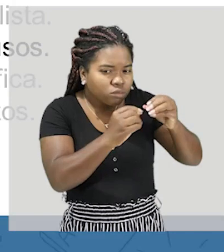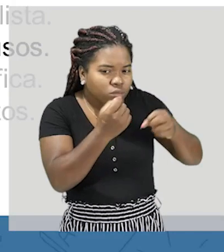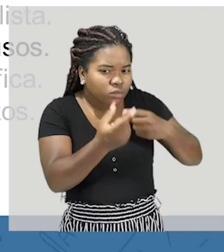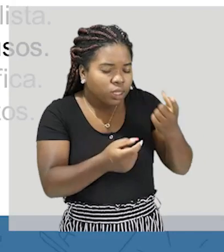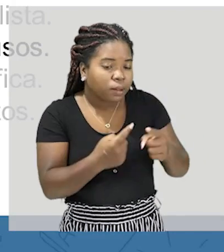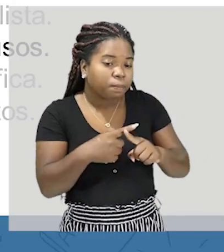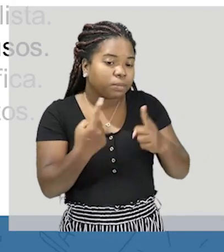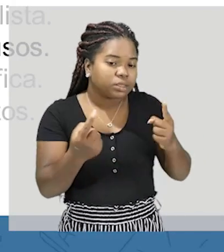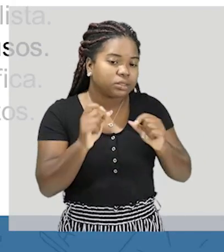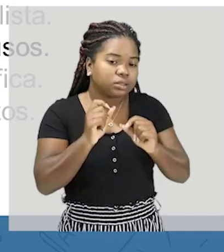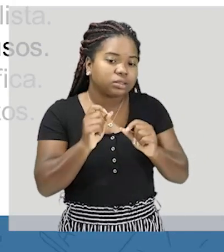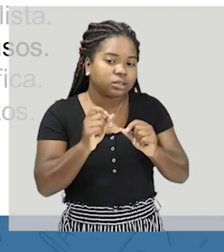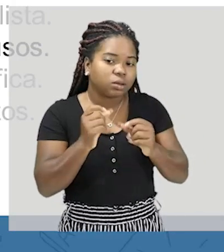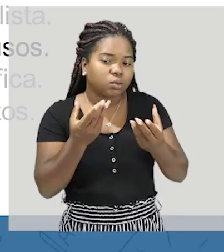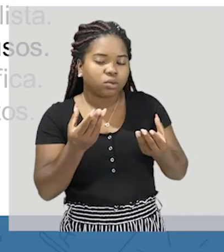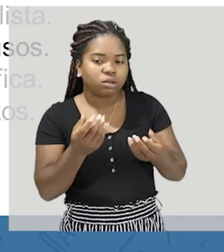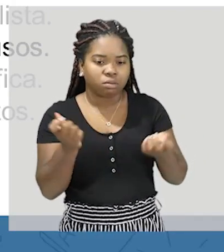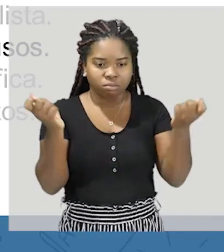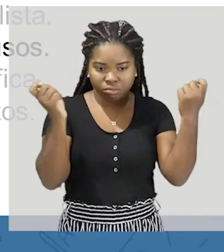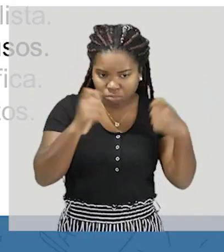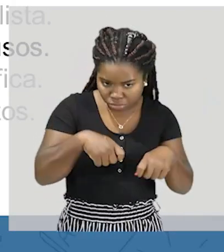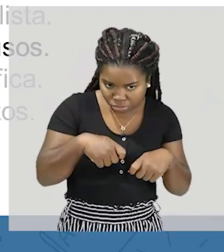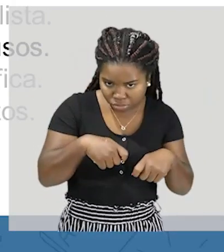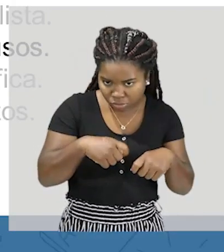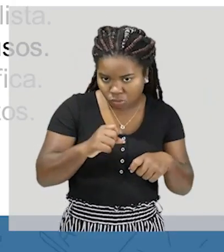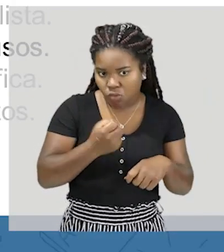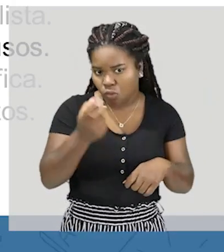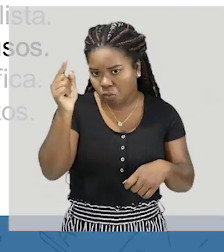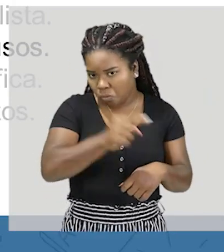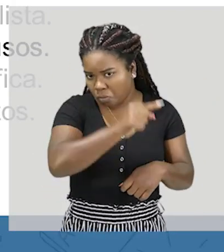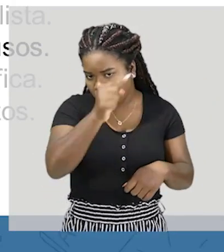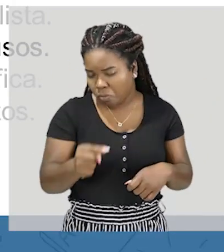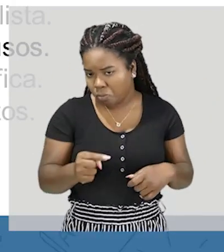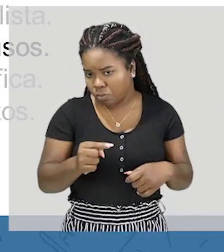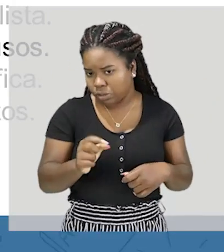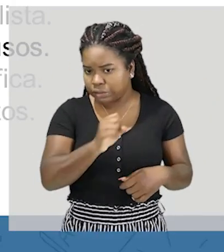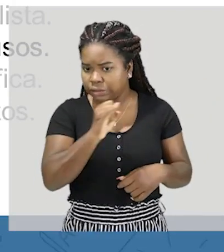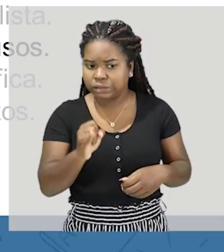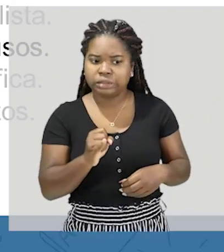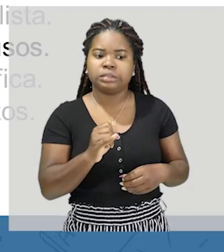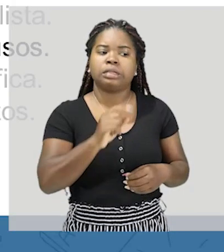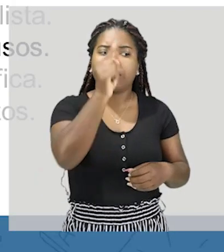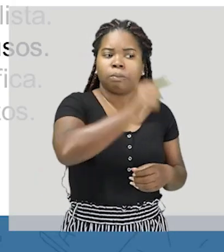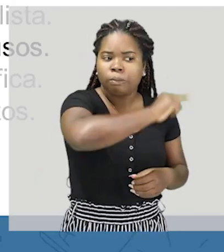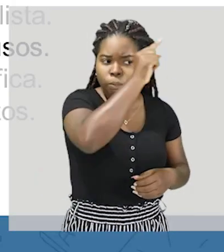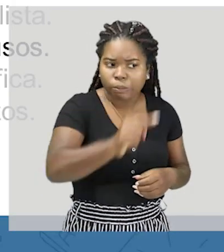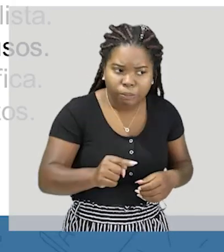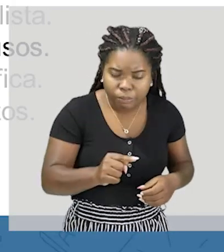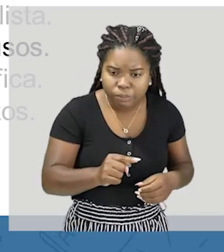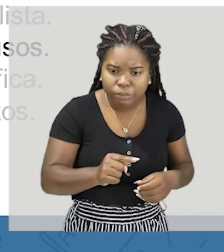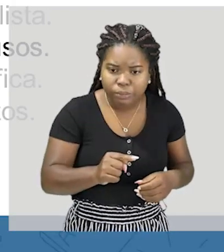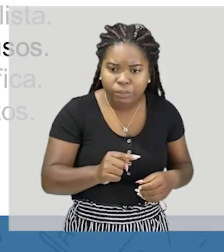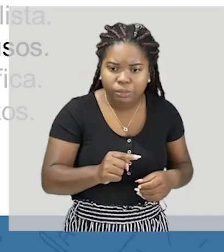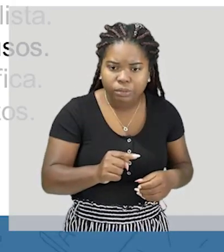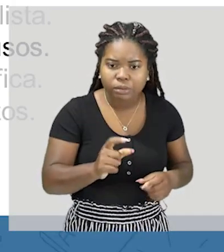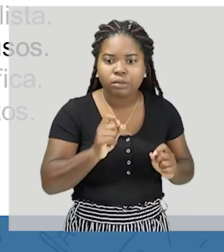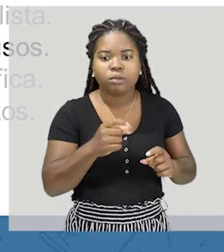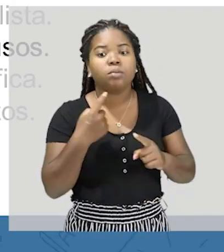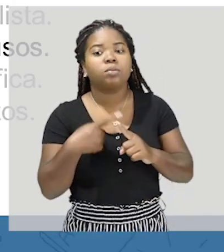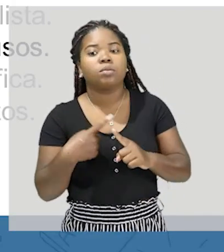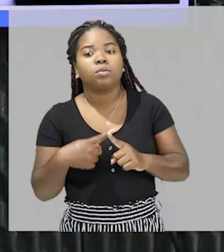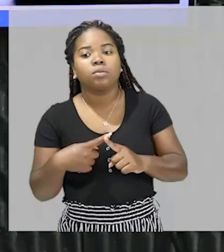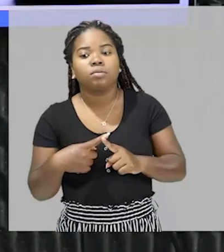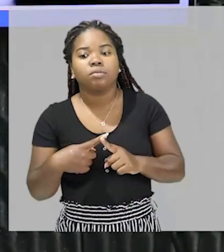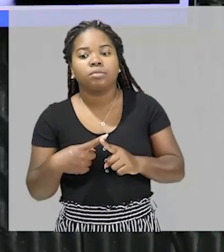ou permitido? Se esse beijo está proibido, ele está proibido por quê? Ah, agora eu entendi. O fotograma, que não